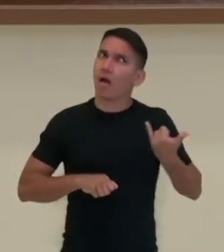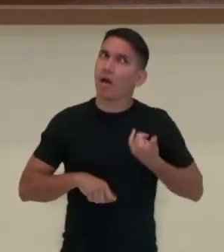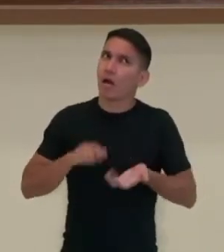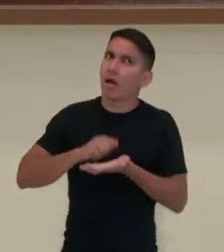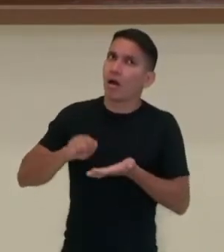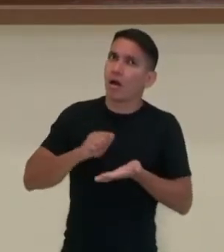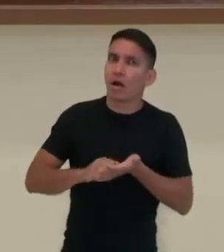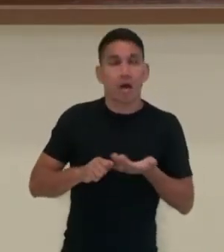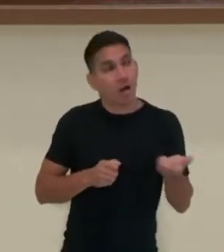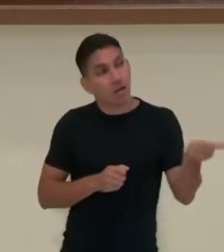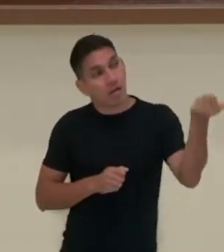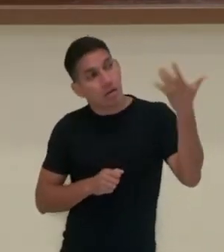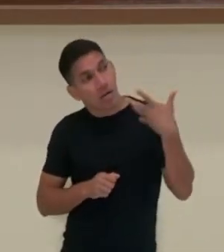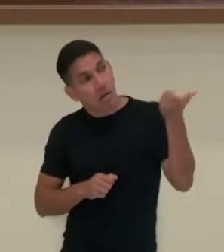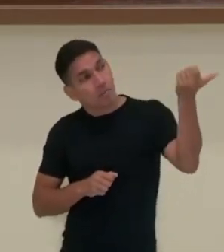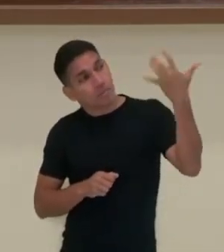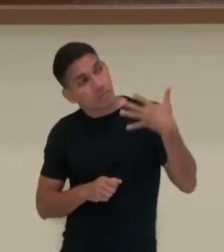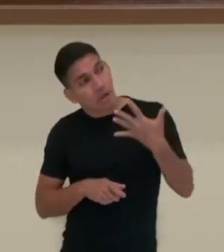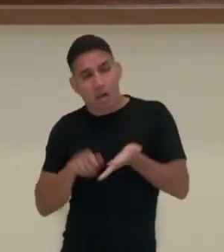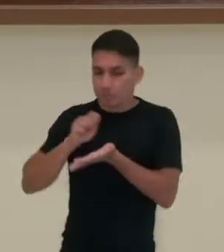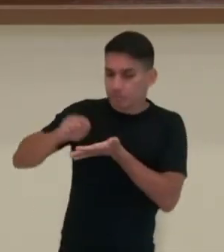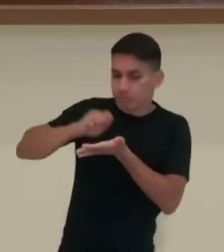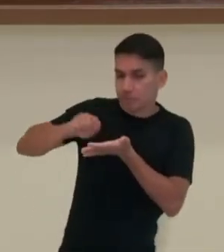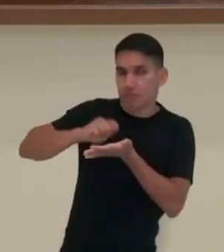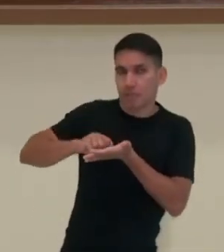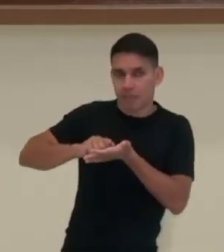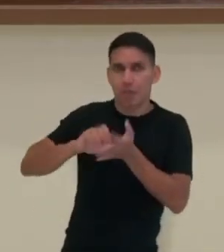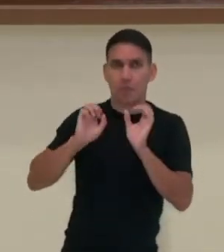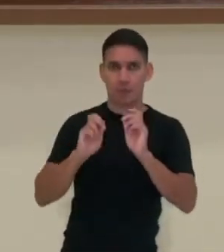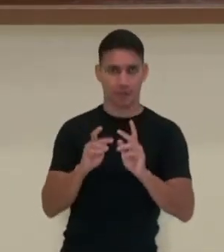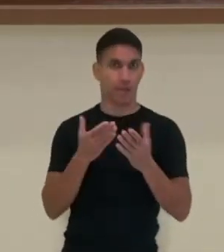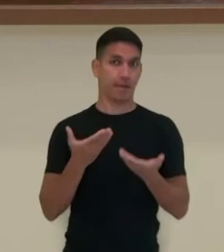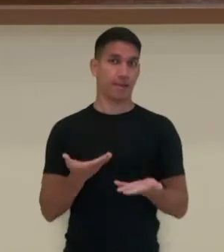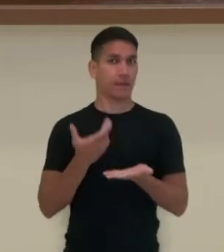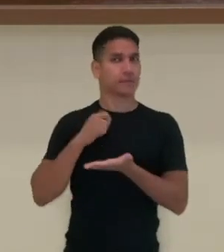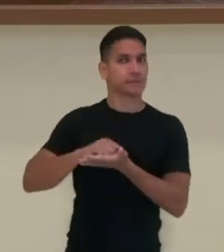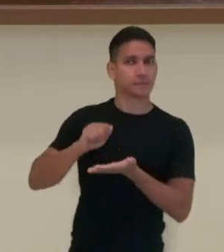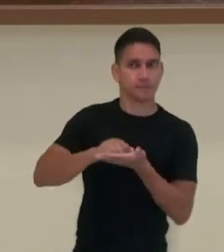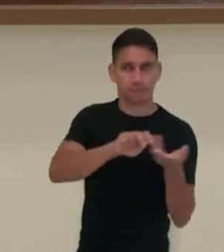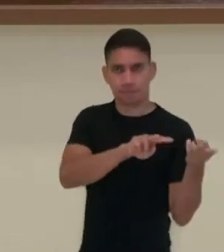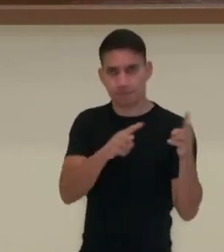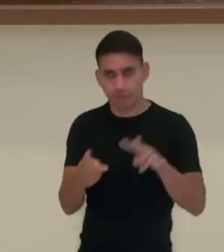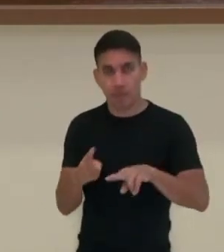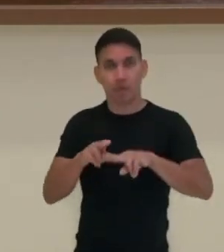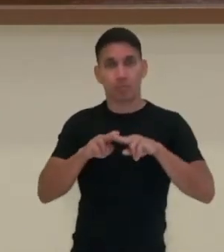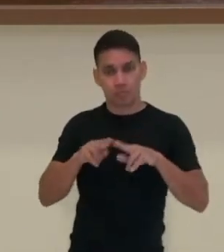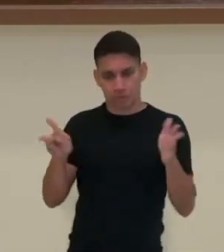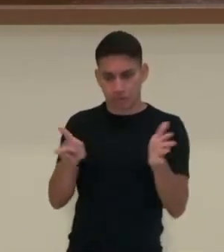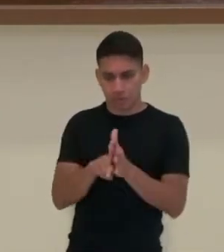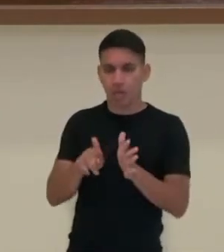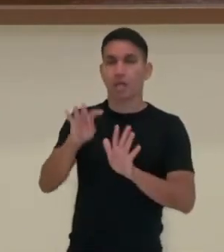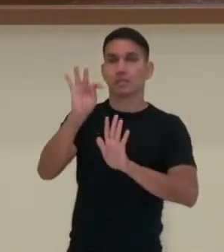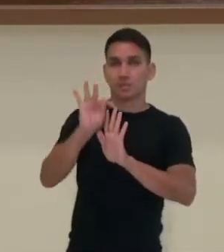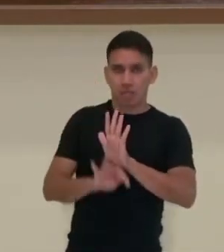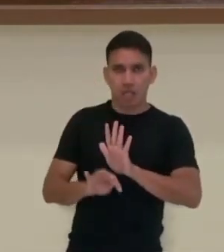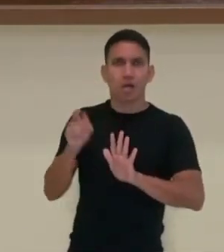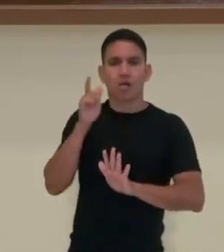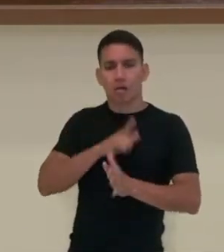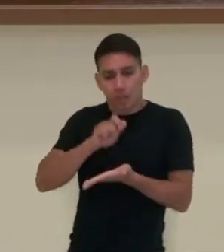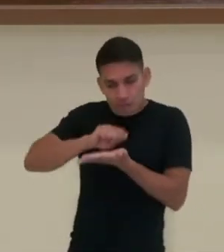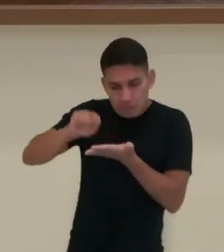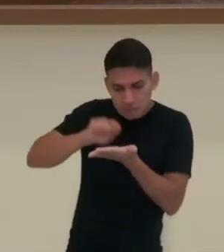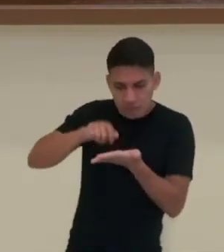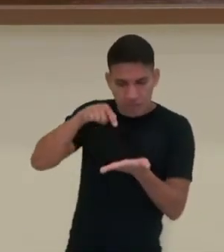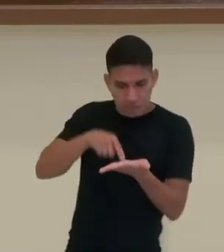que alguém disse, perfeito? E depois, então, que esse texto, então, ele ganha forma, né, escrita,